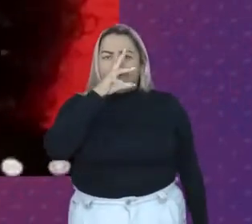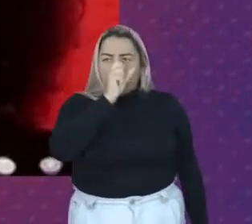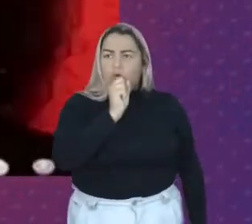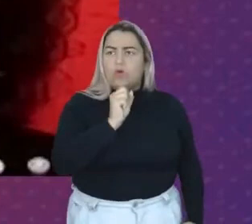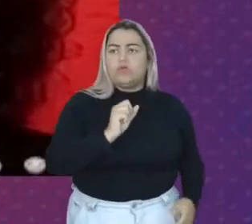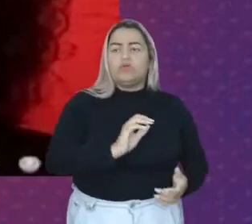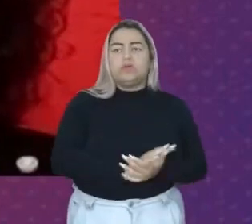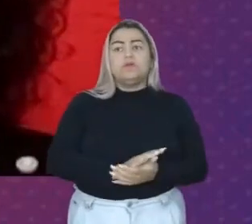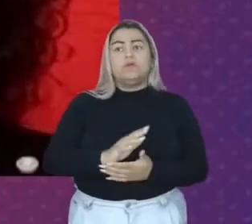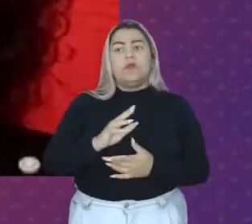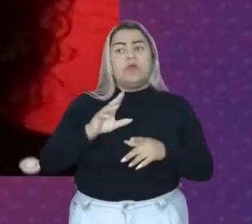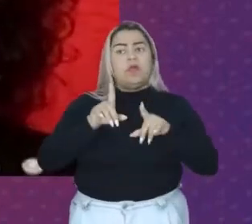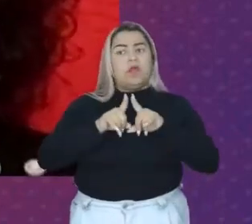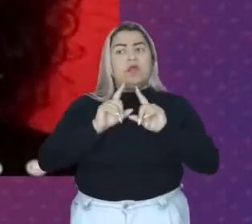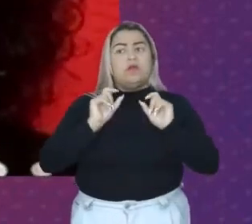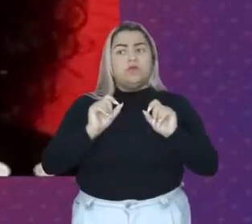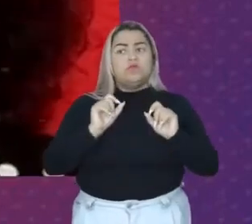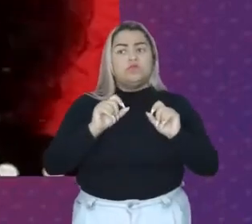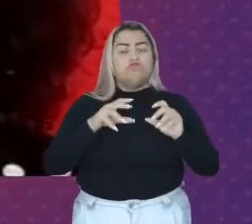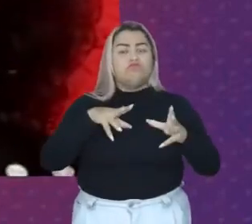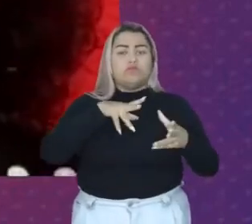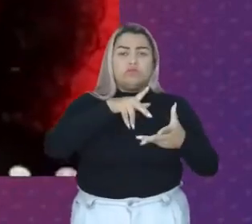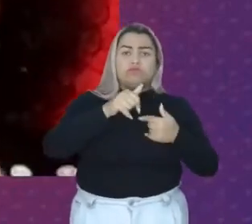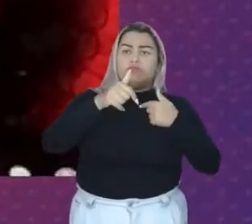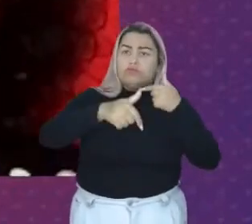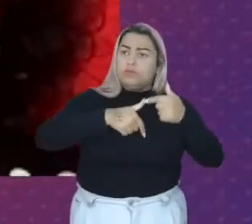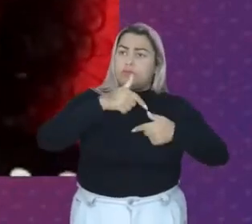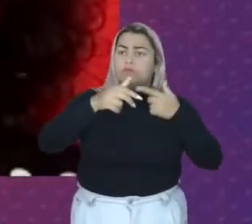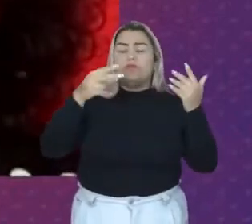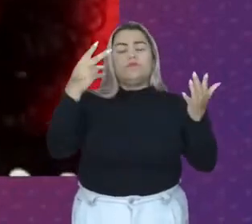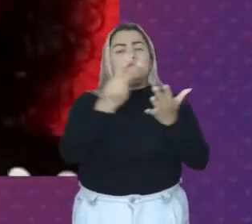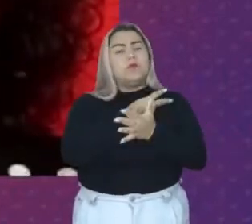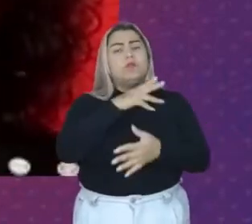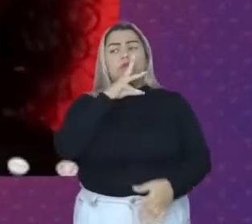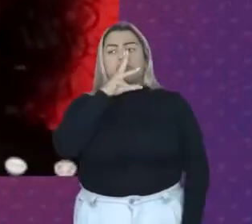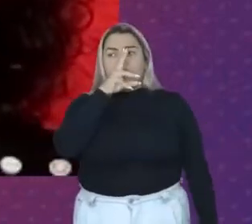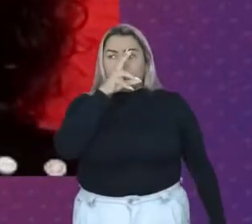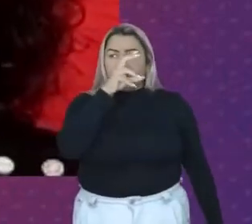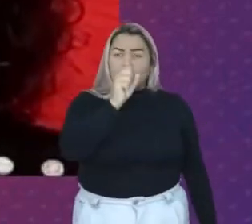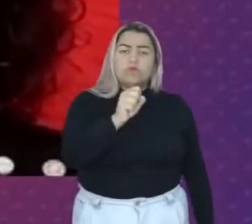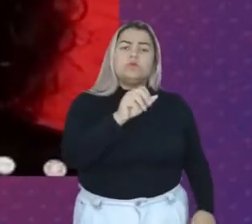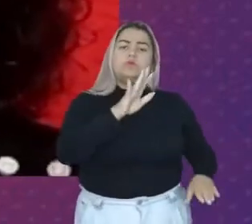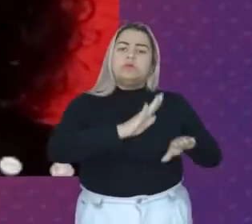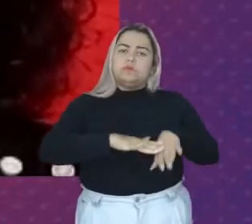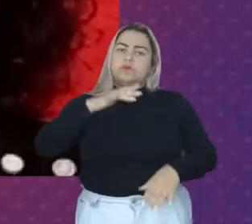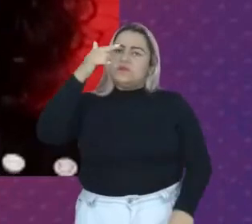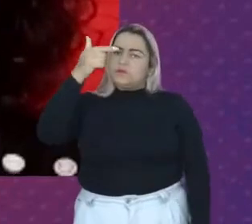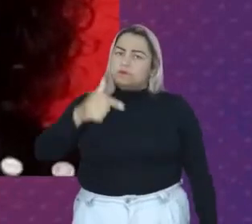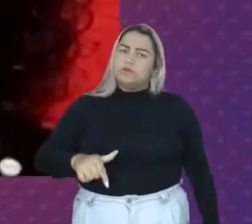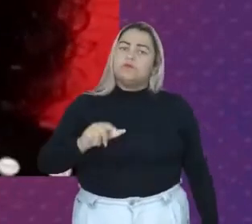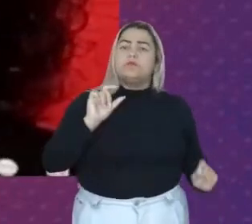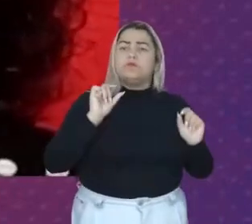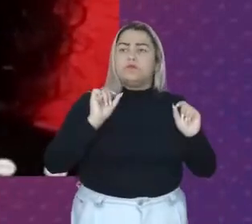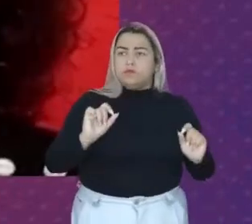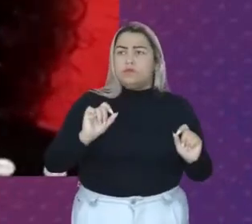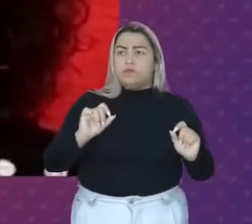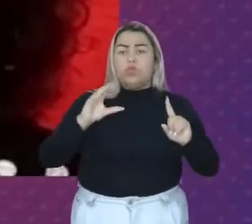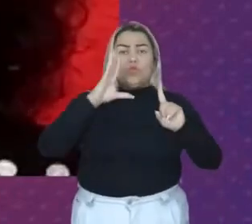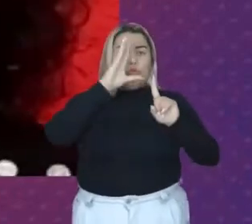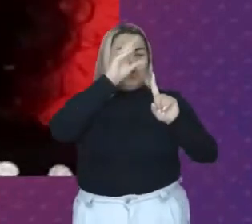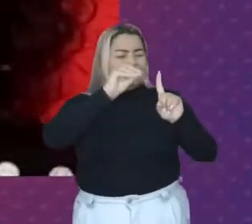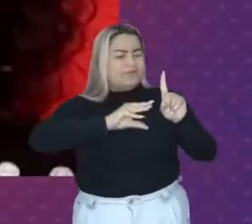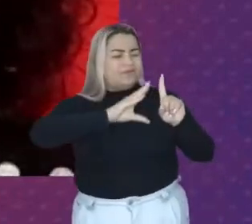coisa da importunação sexual no mundo do trabalho, ela é muito forte, mas tem um outro assédio